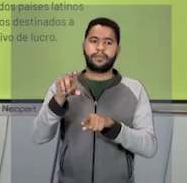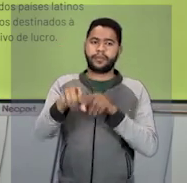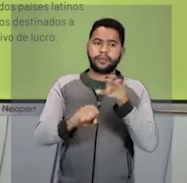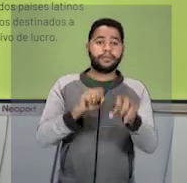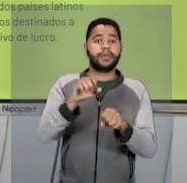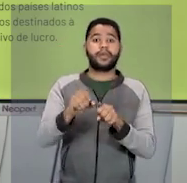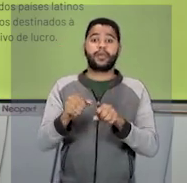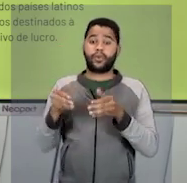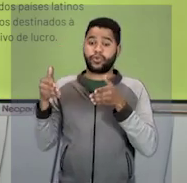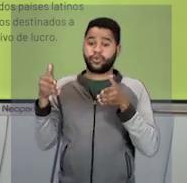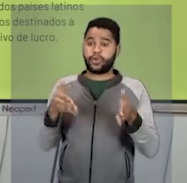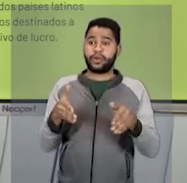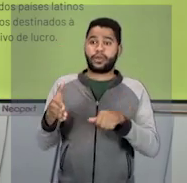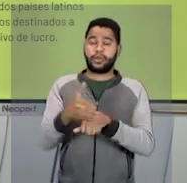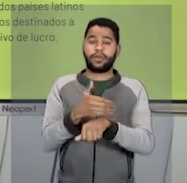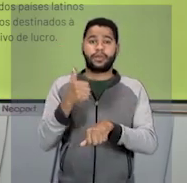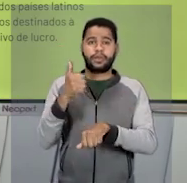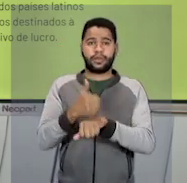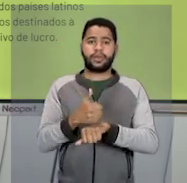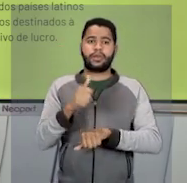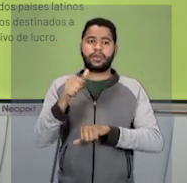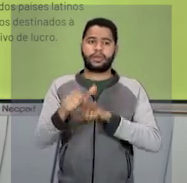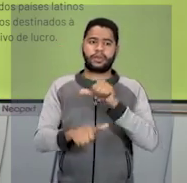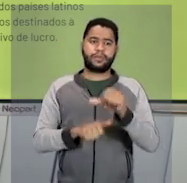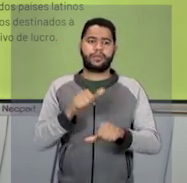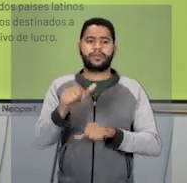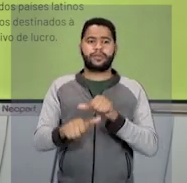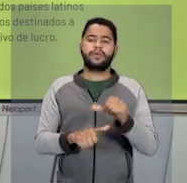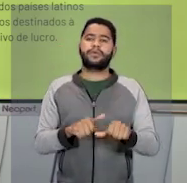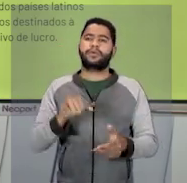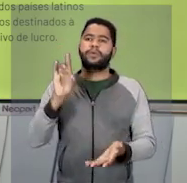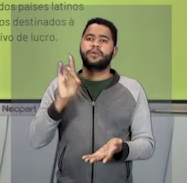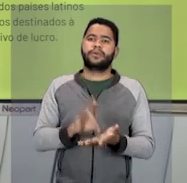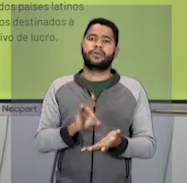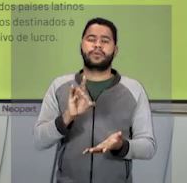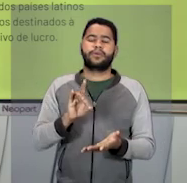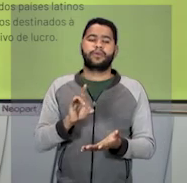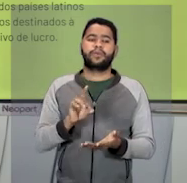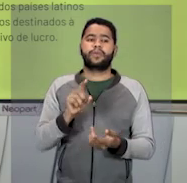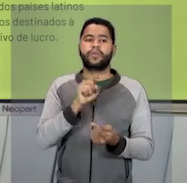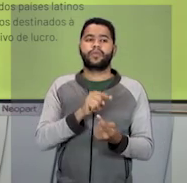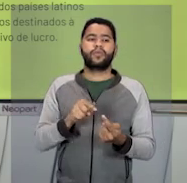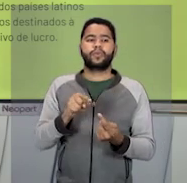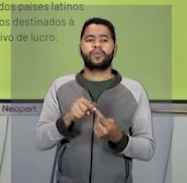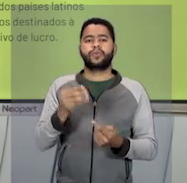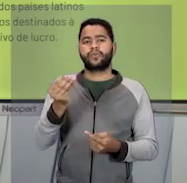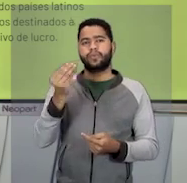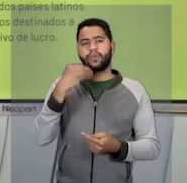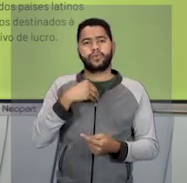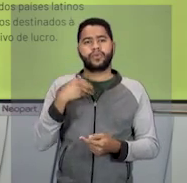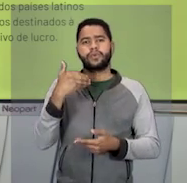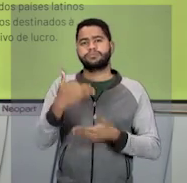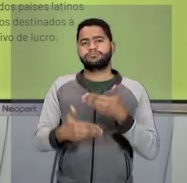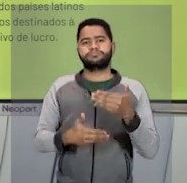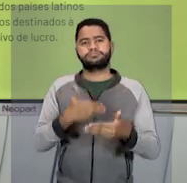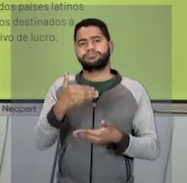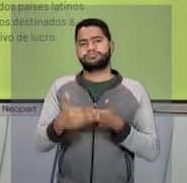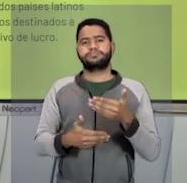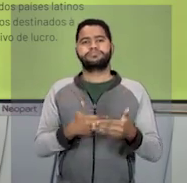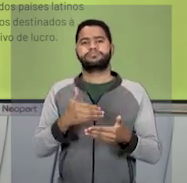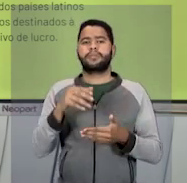colonizadores na região, houve essa mudança, né? E automaticamente, sempre objetivando o lucro, o processo aí